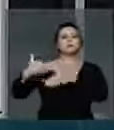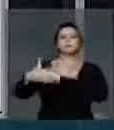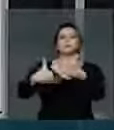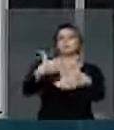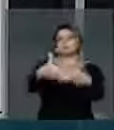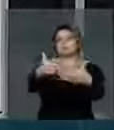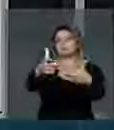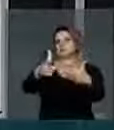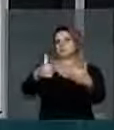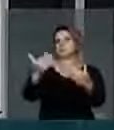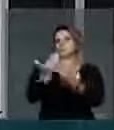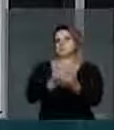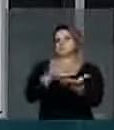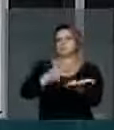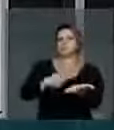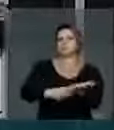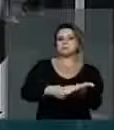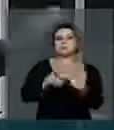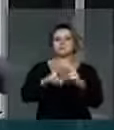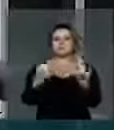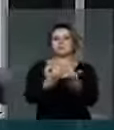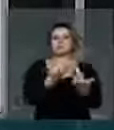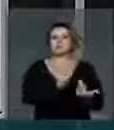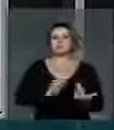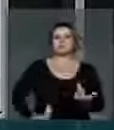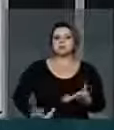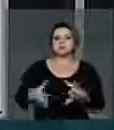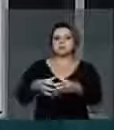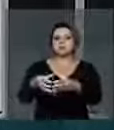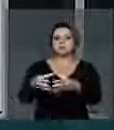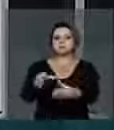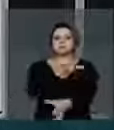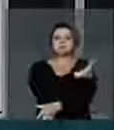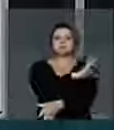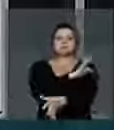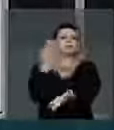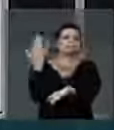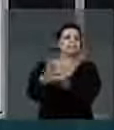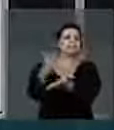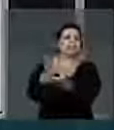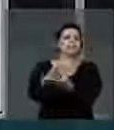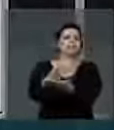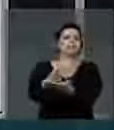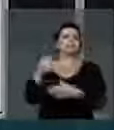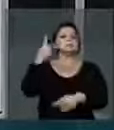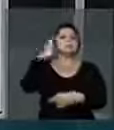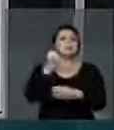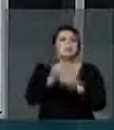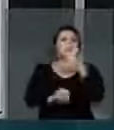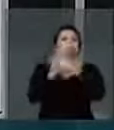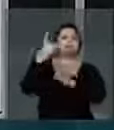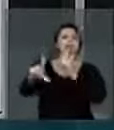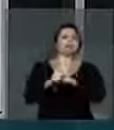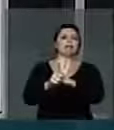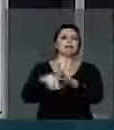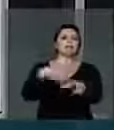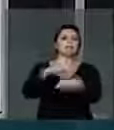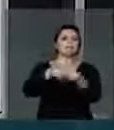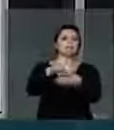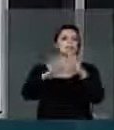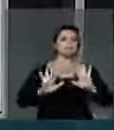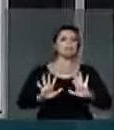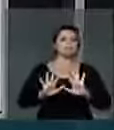legislativo, das audiências públicas, das comissões técnicas, enfim, nós temos que rever essa questão da